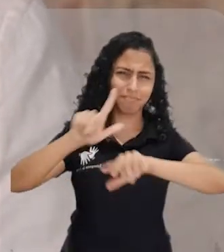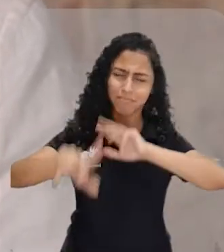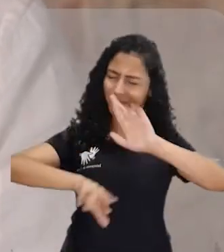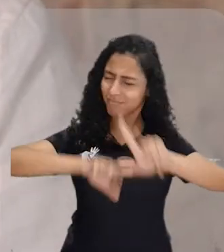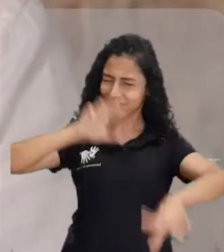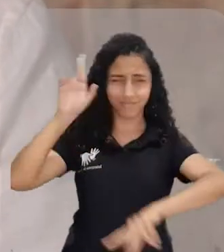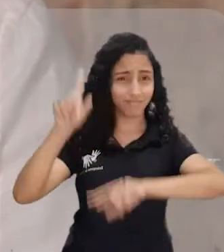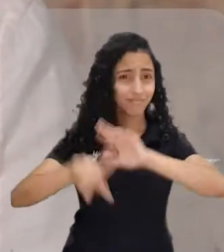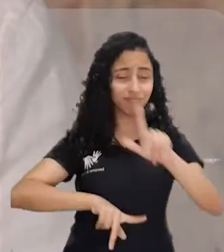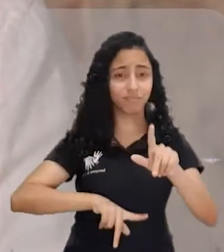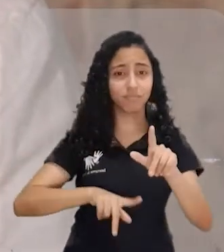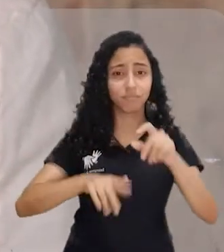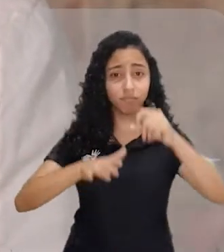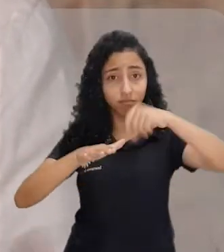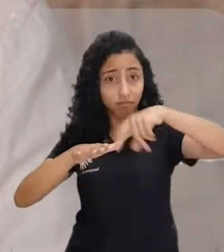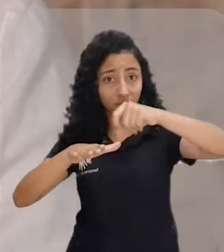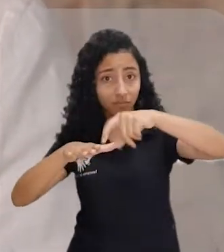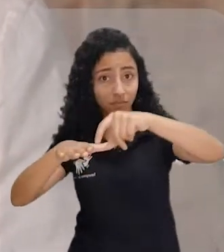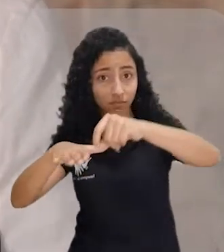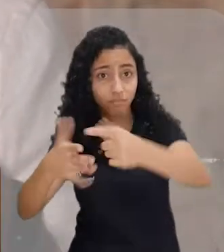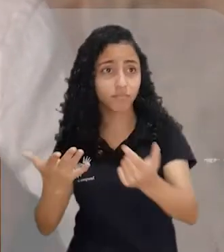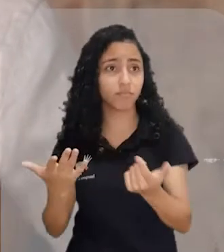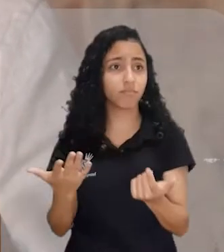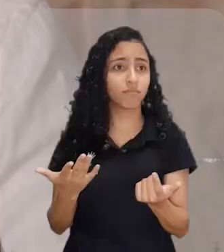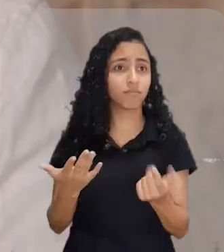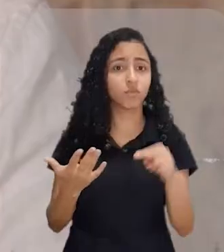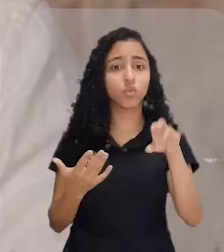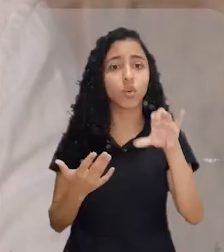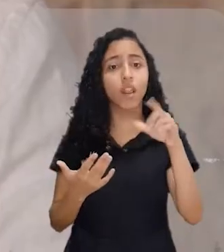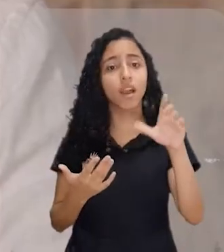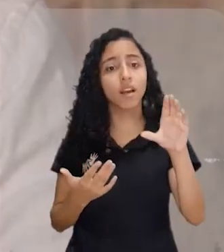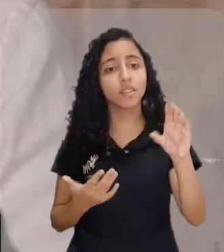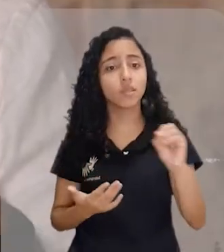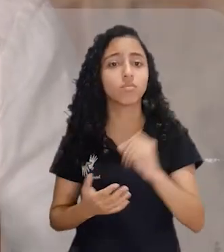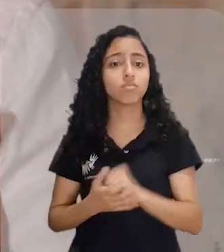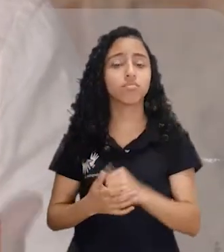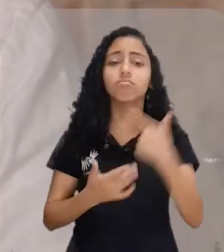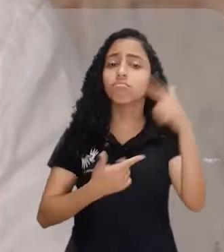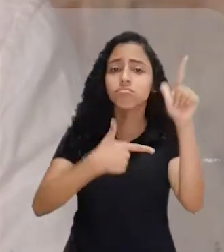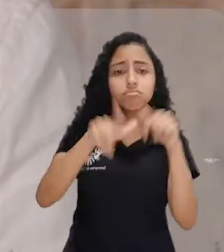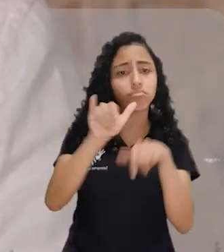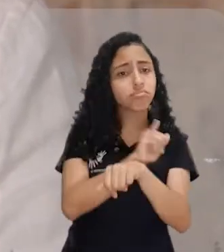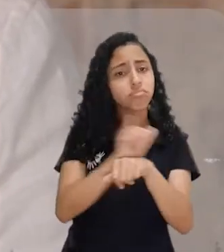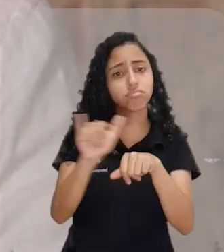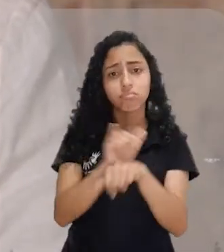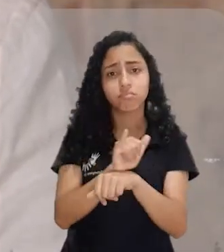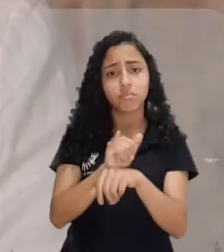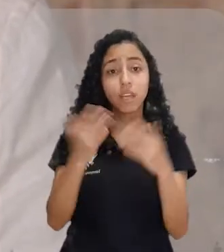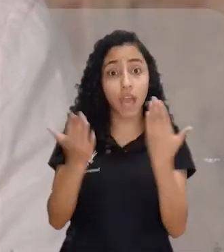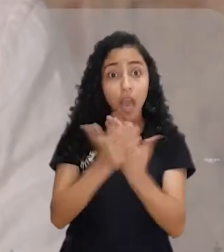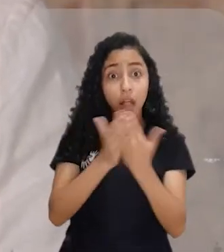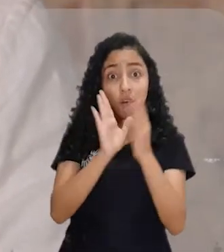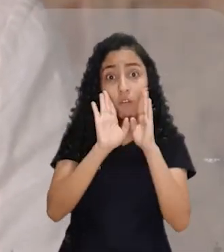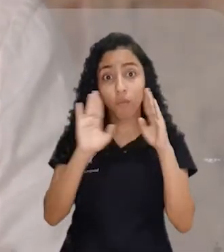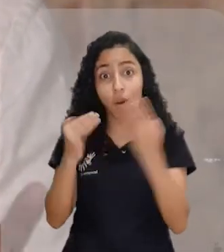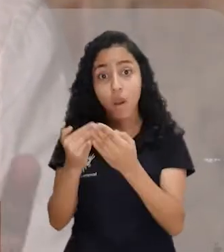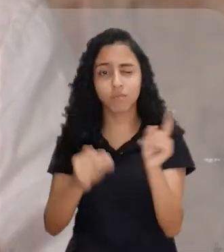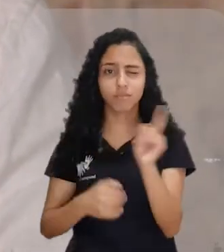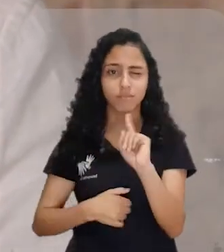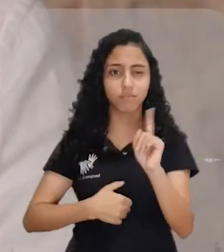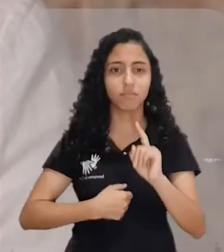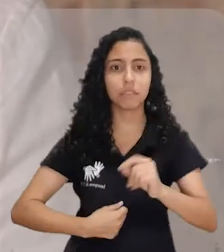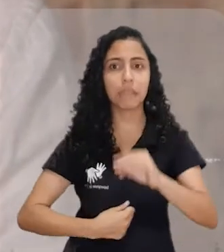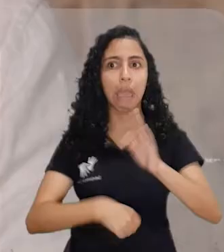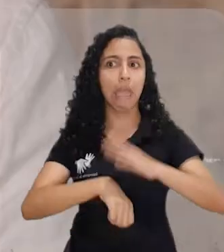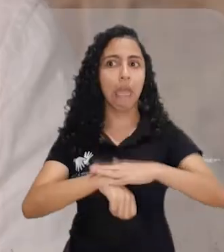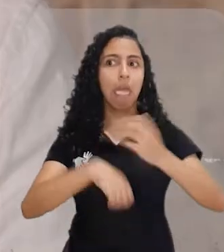ativa. Existem diversas outras técnicas, né? A semeadura, a nucleação, uma série de outras técnicas. Como o foco